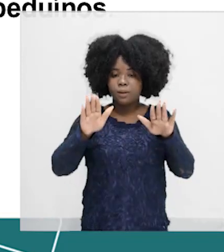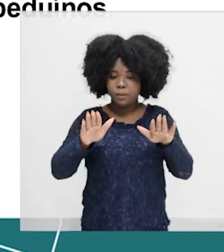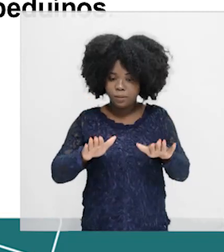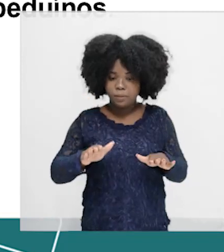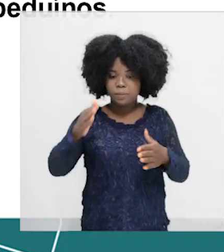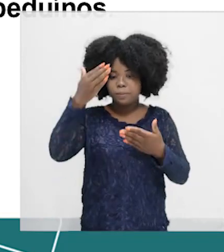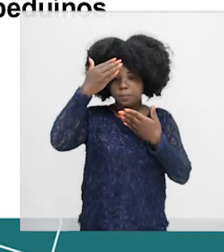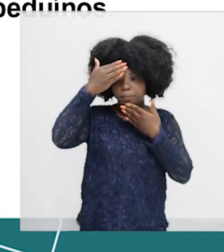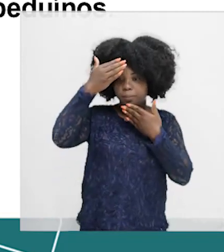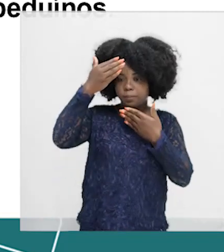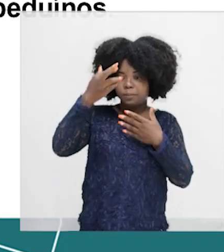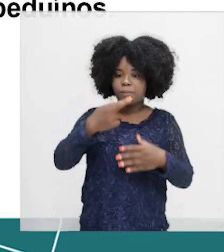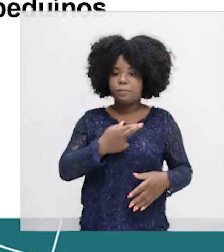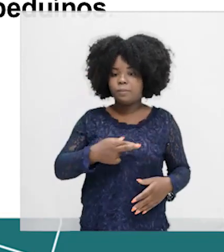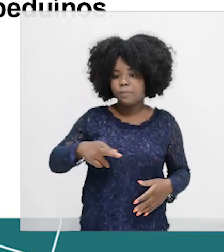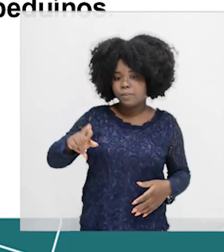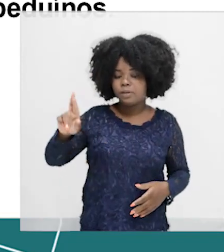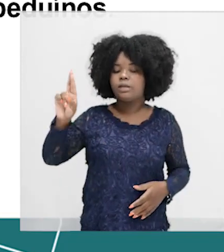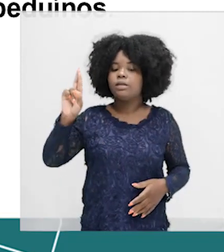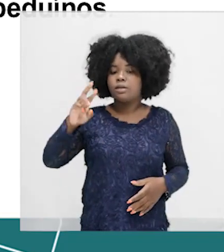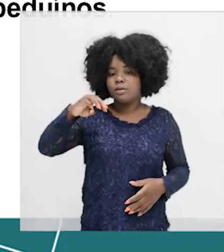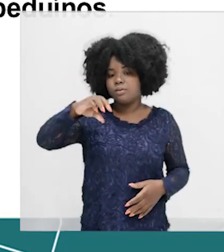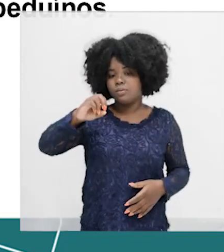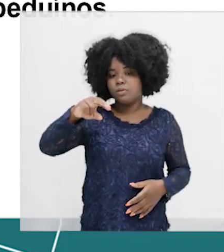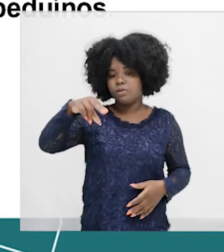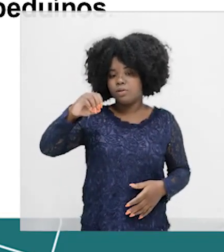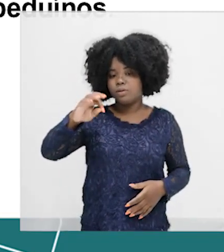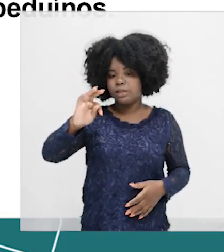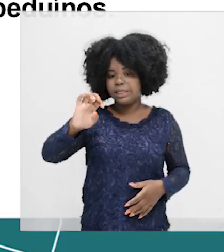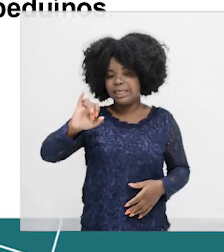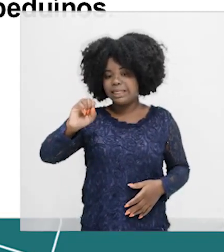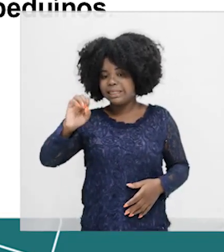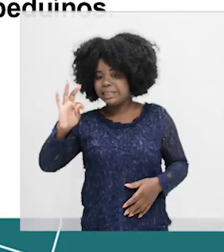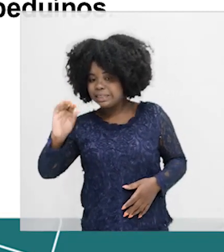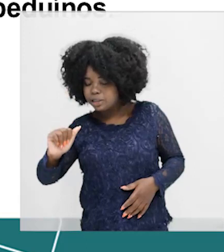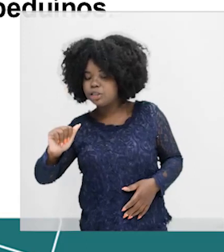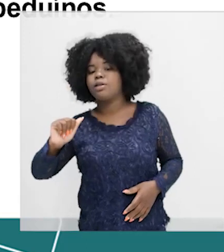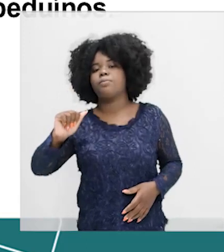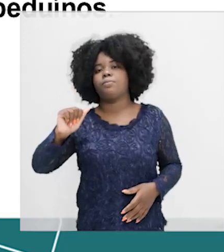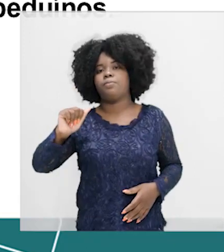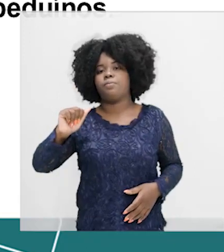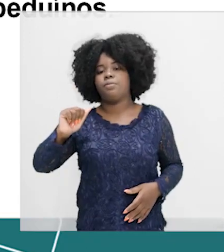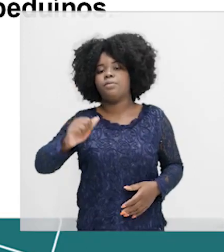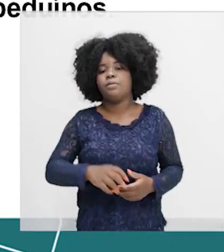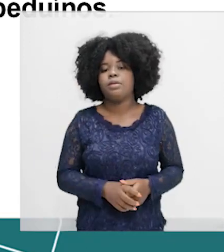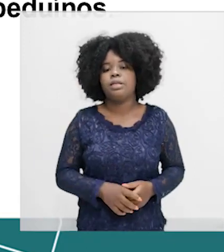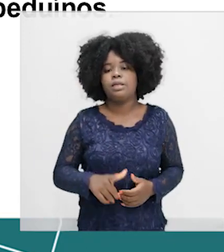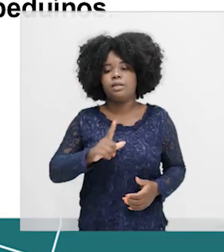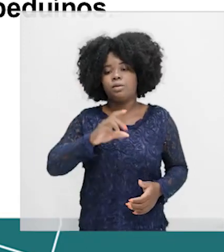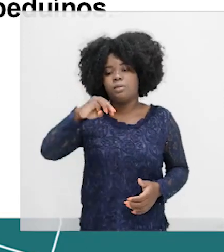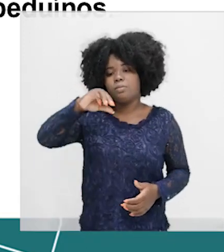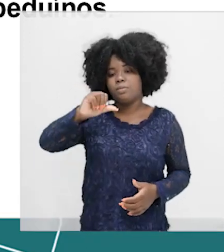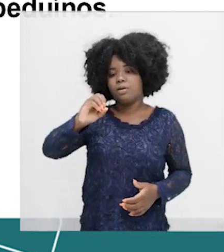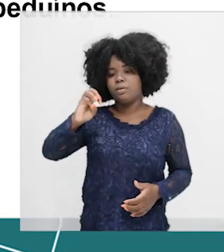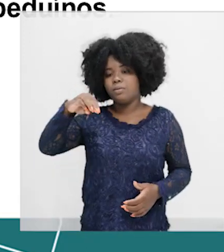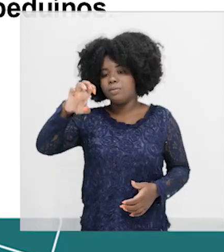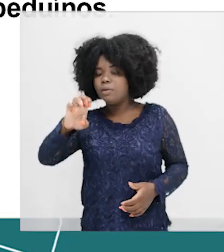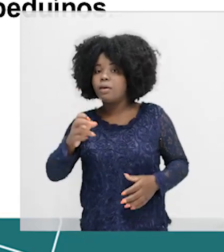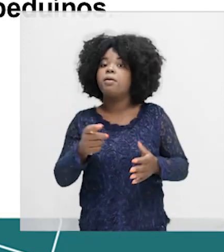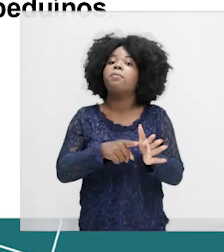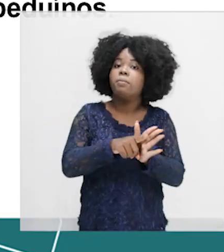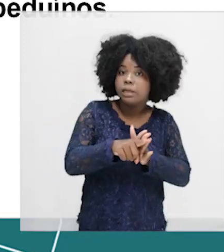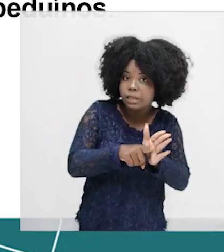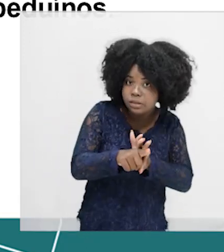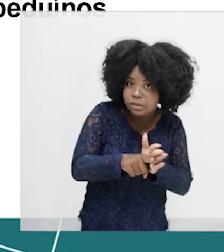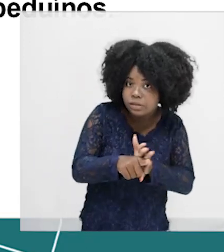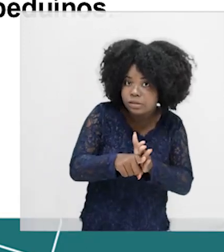religião monoteísta, né? Eu não vou entrar muito no aspecto nem no mérito da situação, mas a gente tem que nortear isso. Fundada por Maomé, pesquisem mais sobre isso, alguns